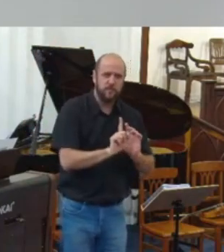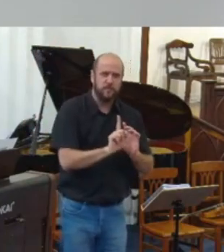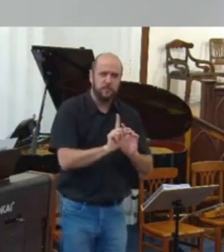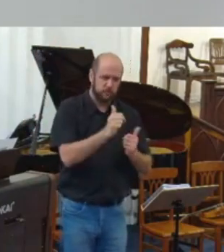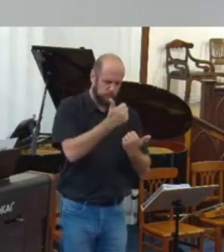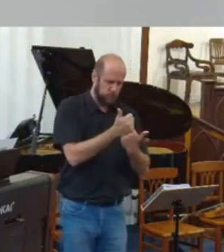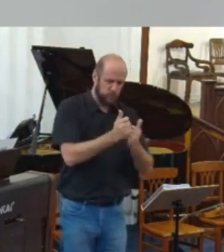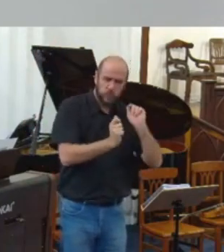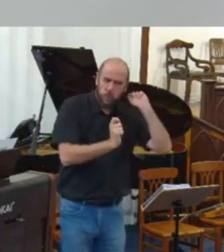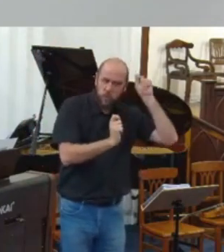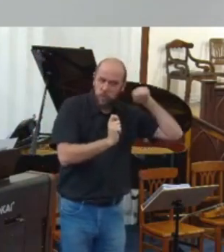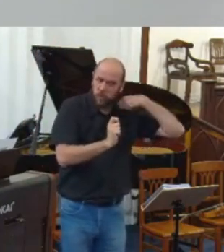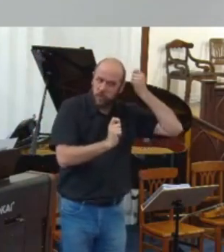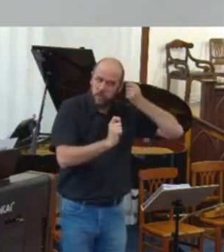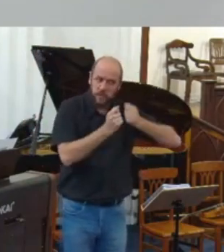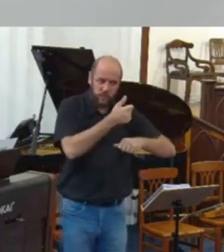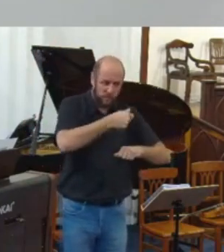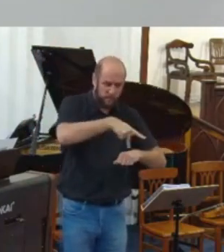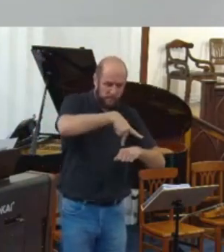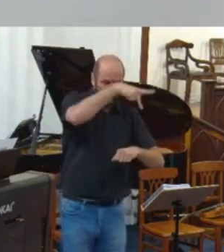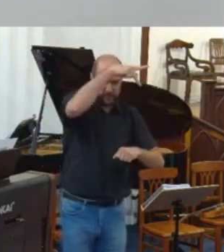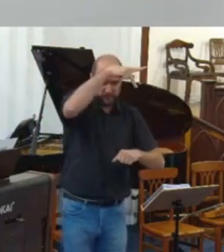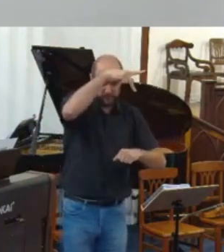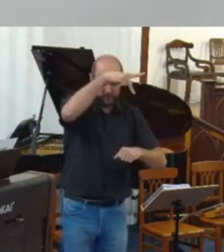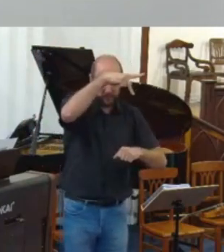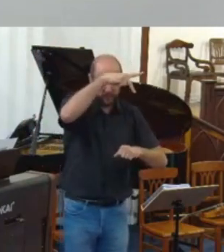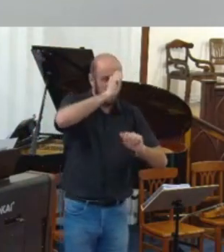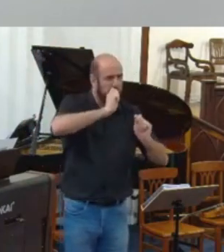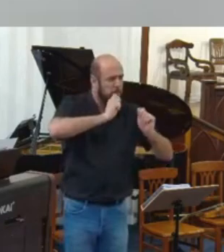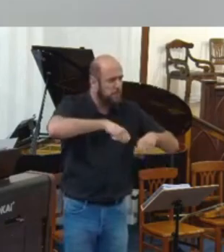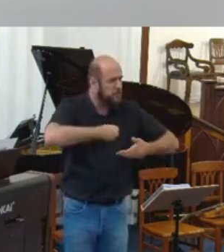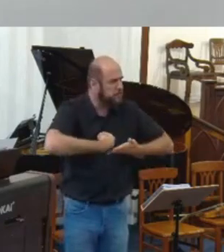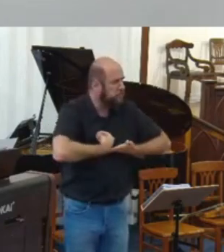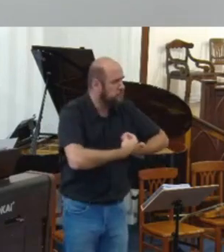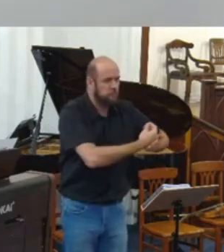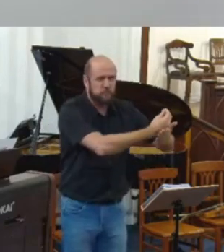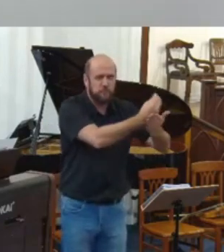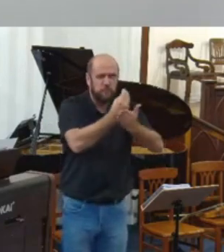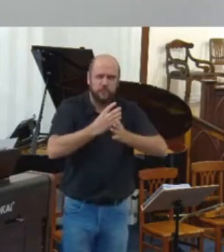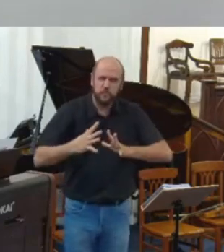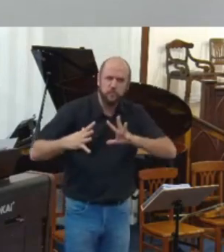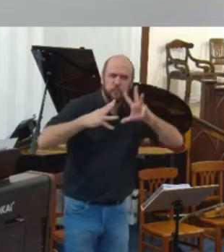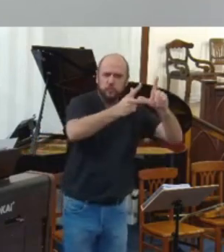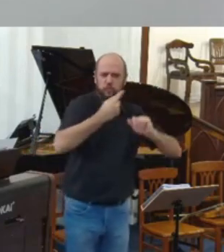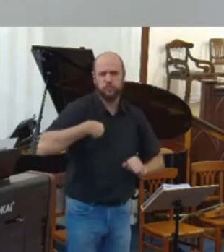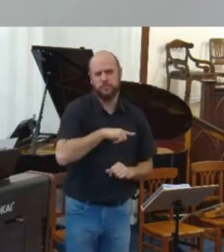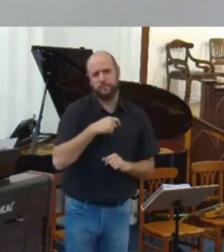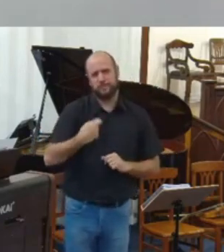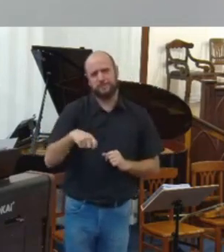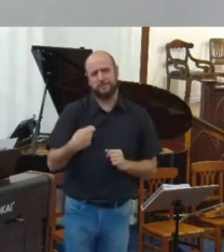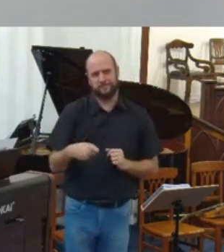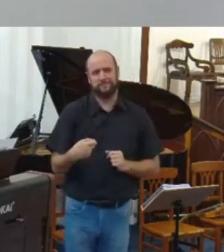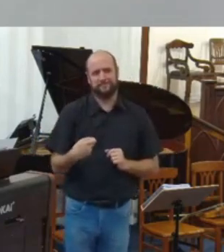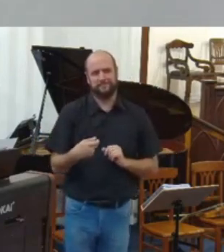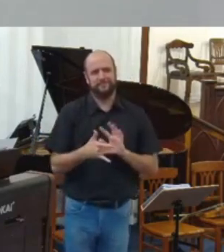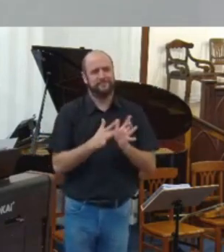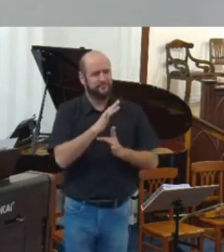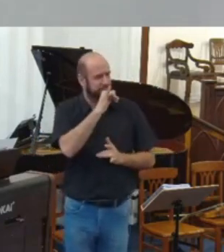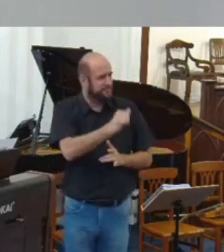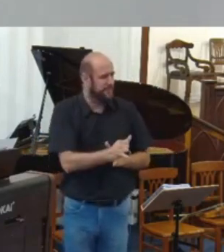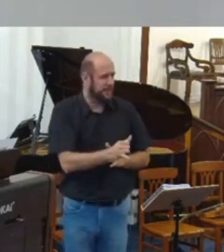Pascal para se tornar para cada um de nós tudo o que nós precisamos. Por isso ele disse: tomam o meu corpo